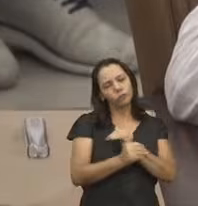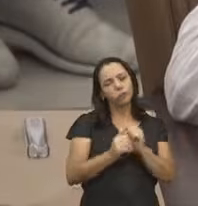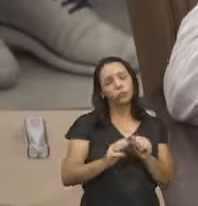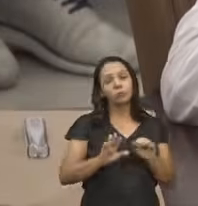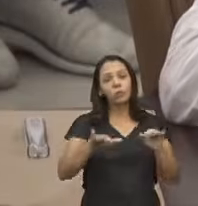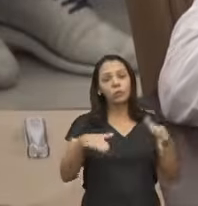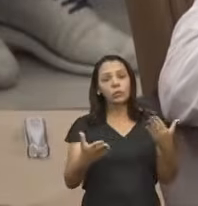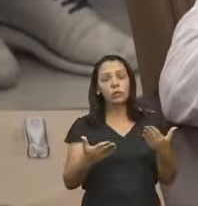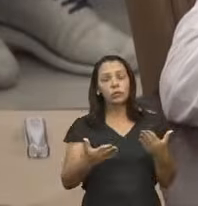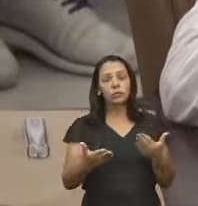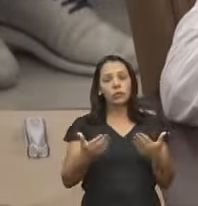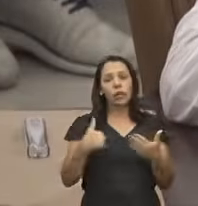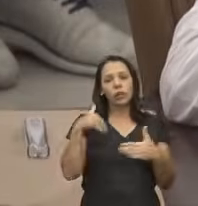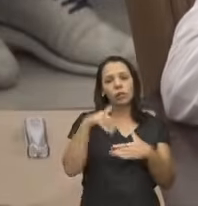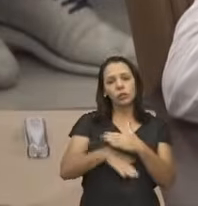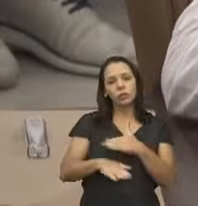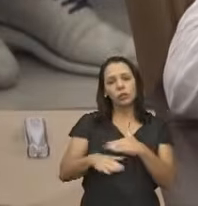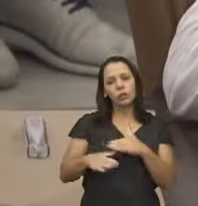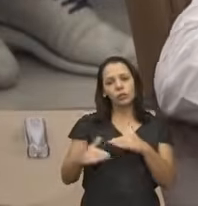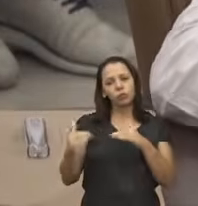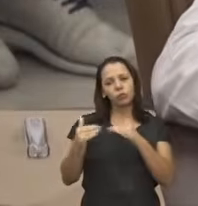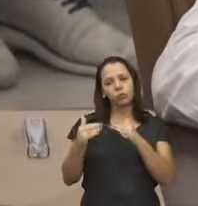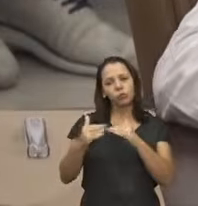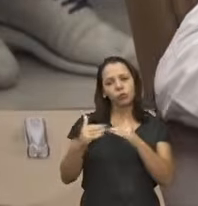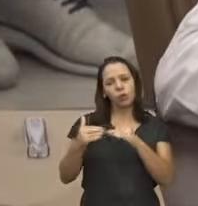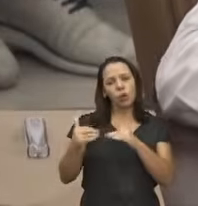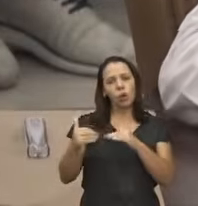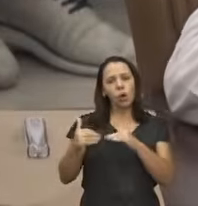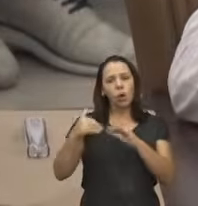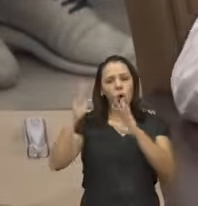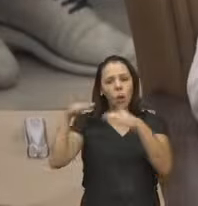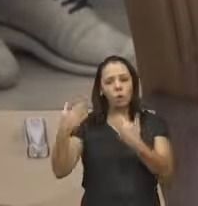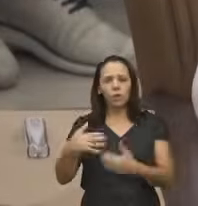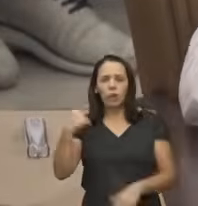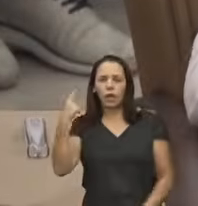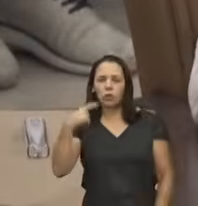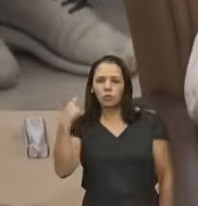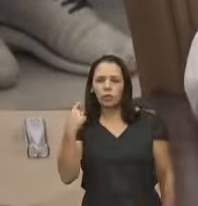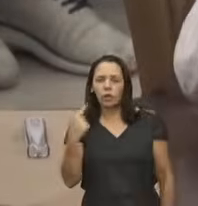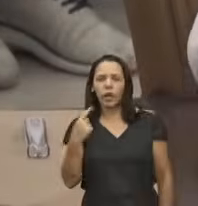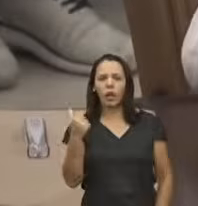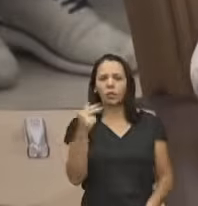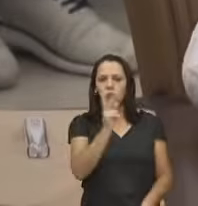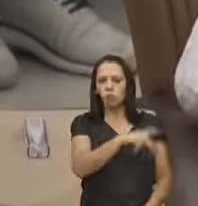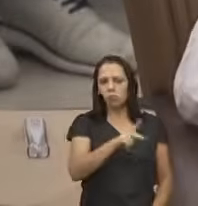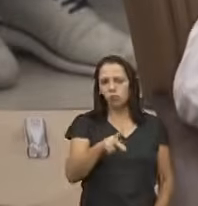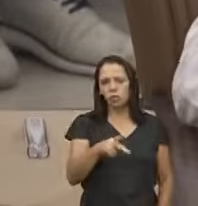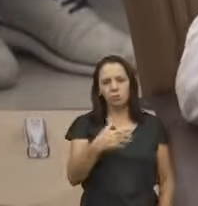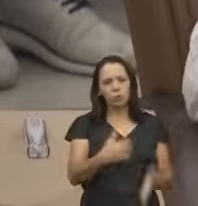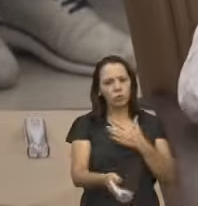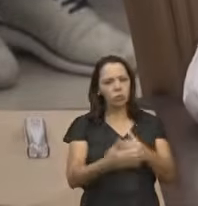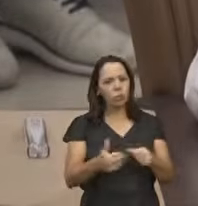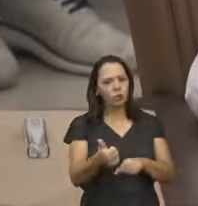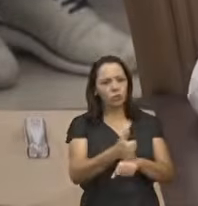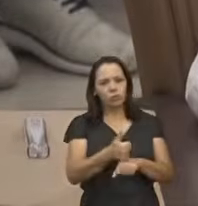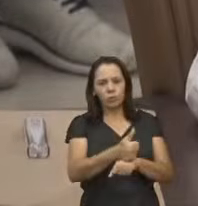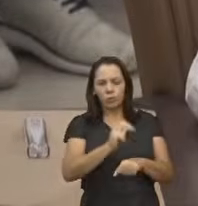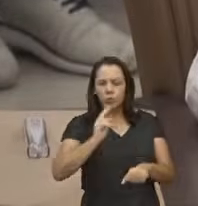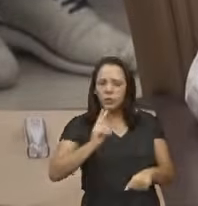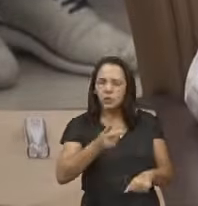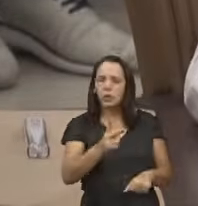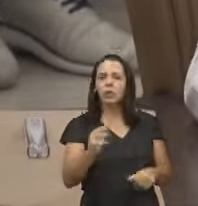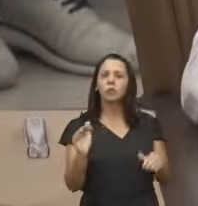com os advogados e professores, aí todos os projetos que vierem aqui homenagear qualquer que seja a profissão, terá o meu